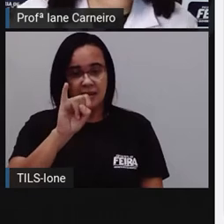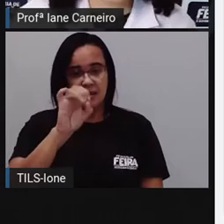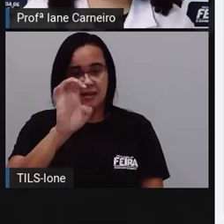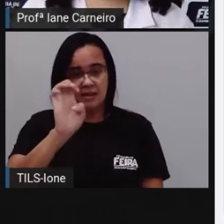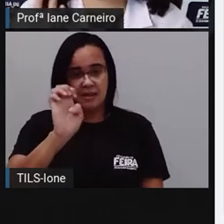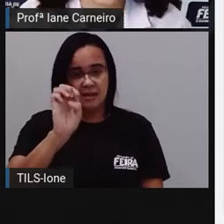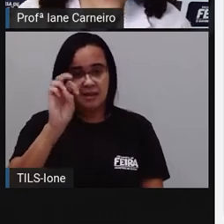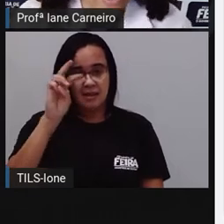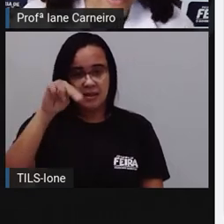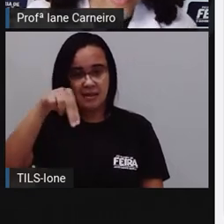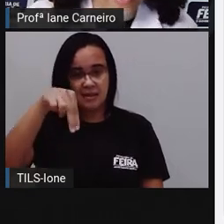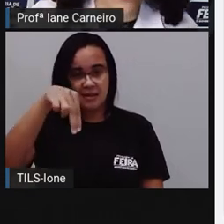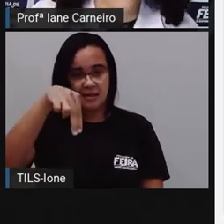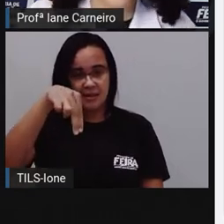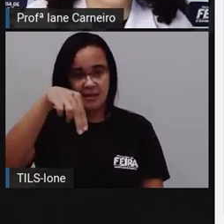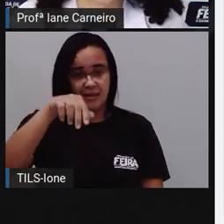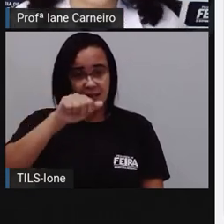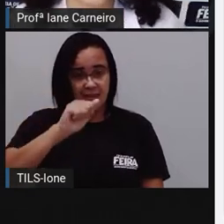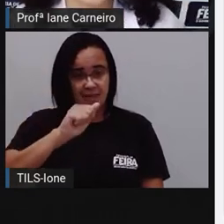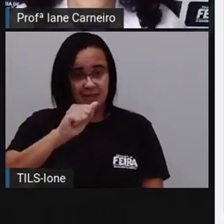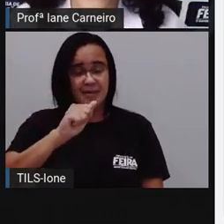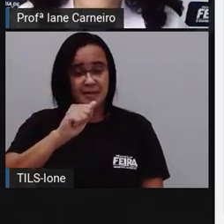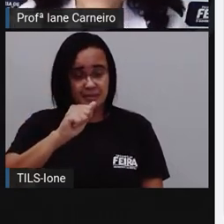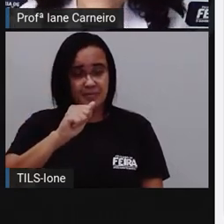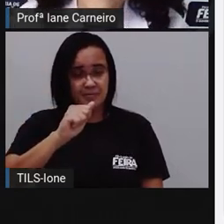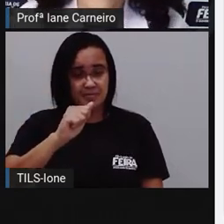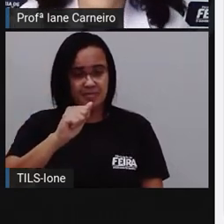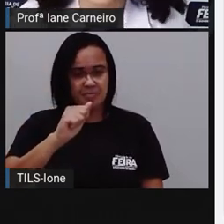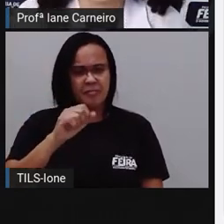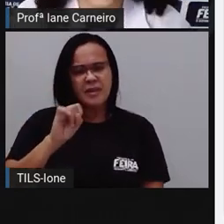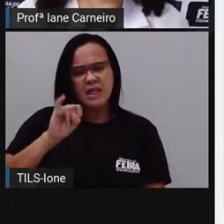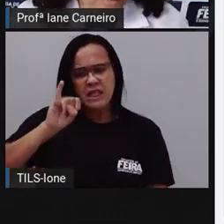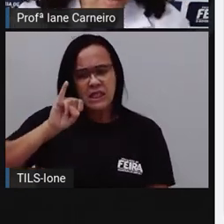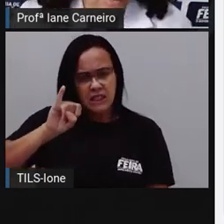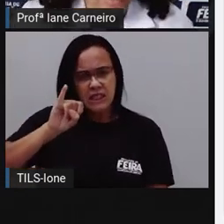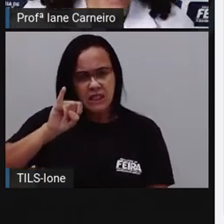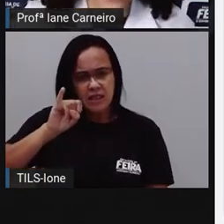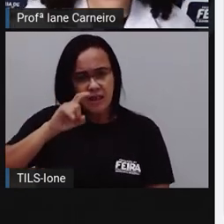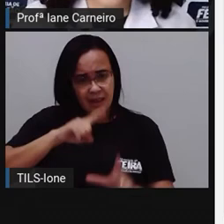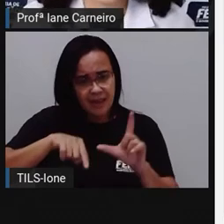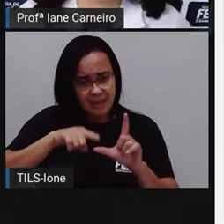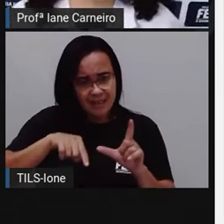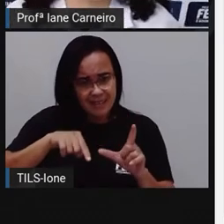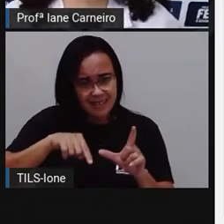Hiena, né? A gente pensa que começa com a letra I, né? Hiena.